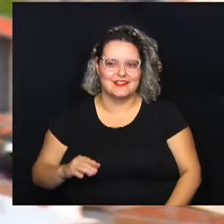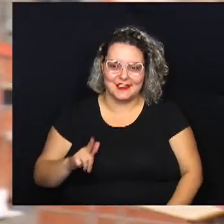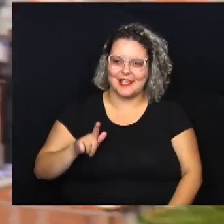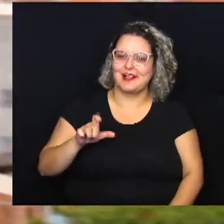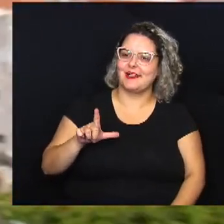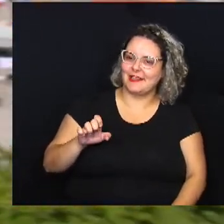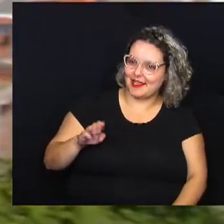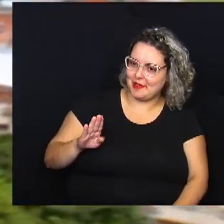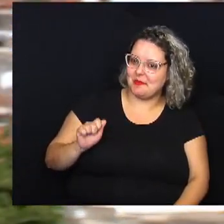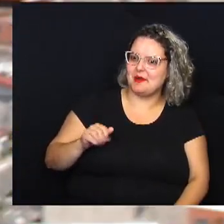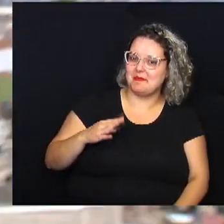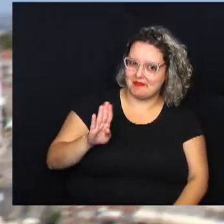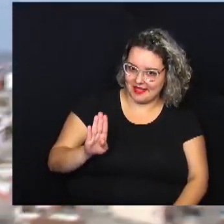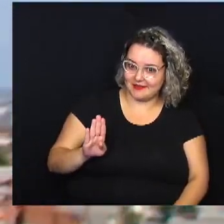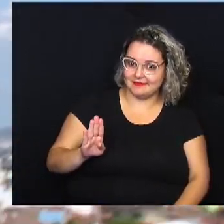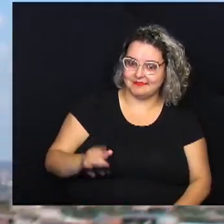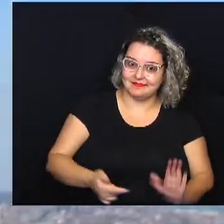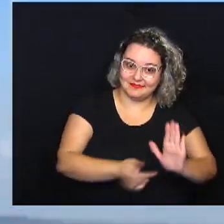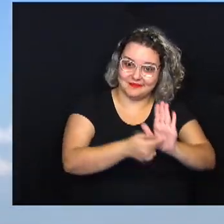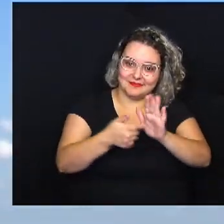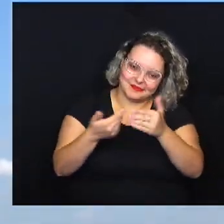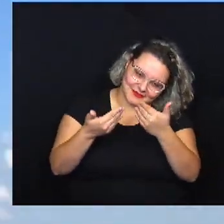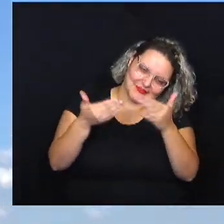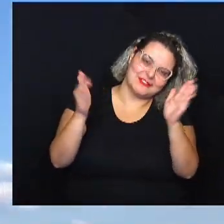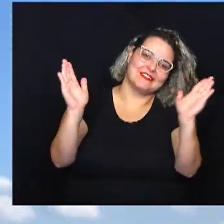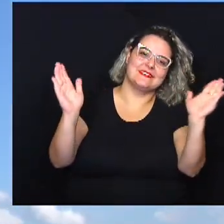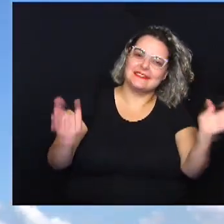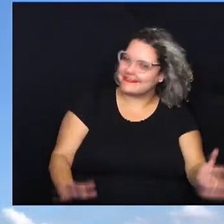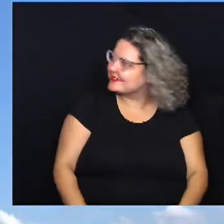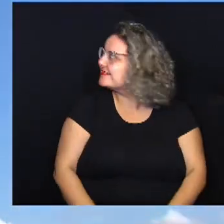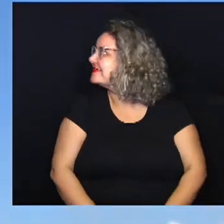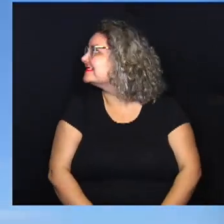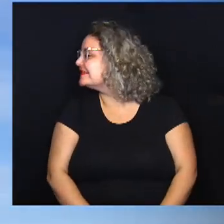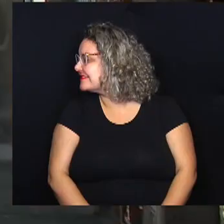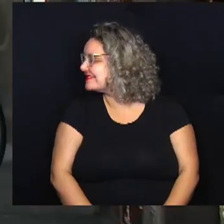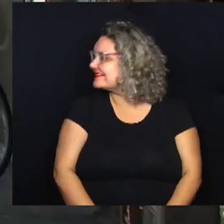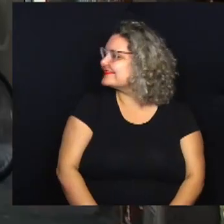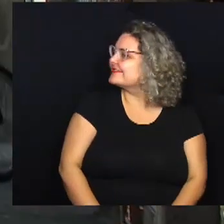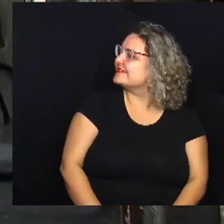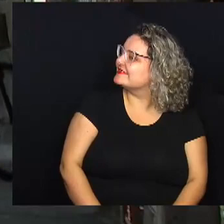uma exposição de arte a céu aberto.